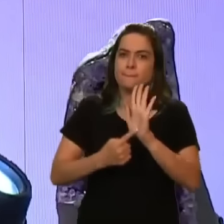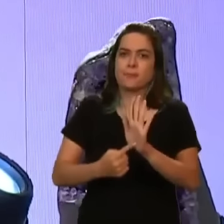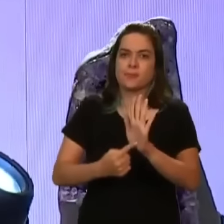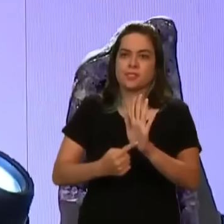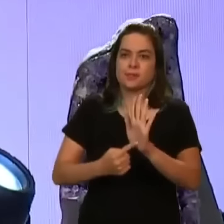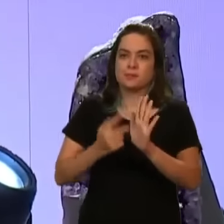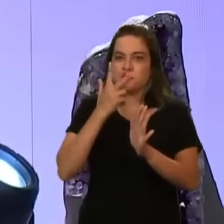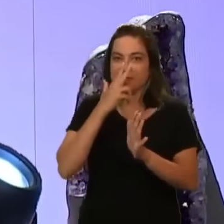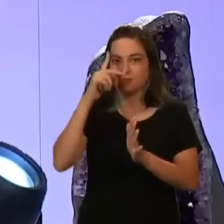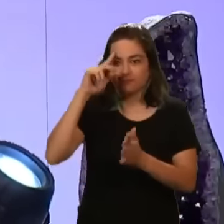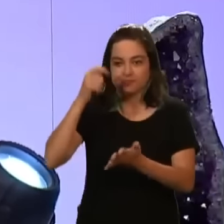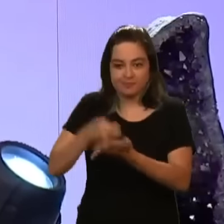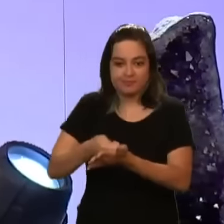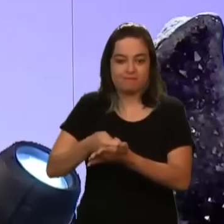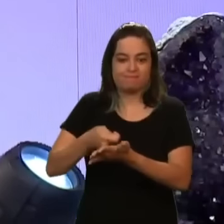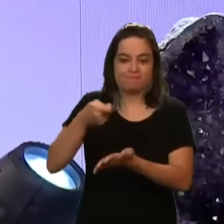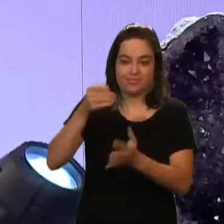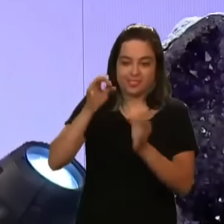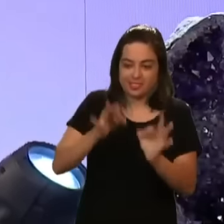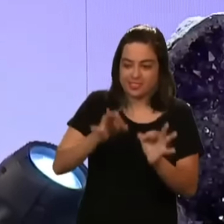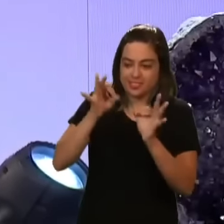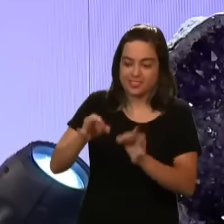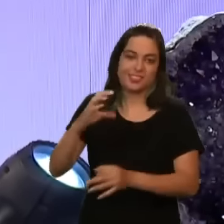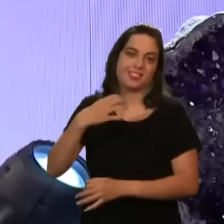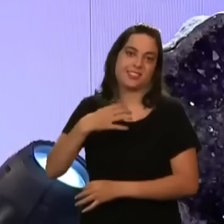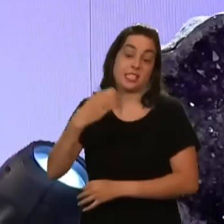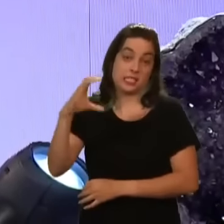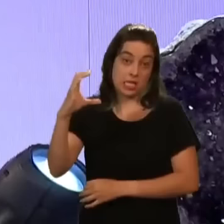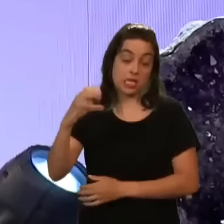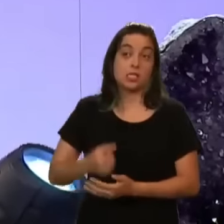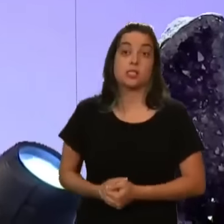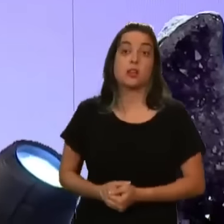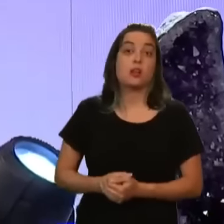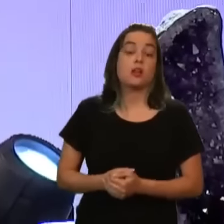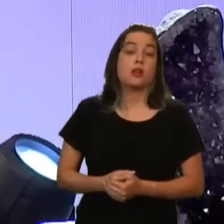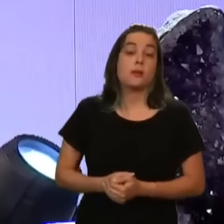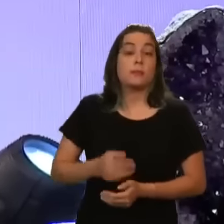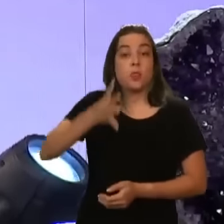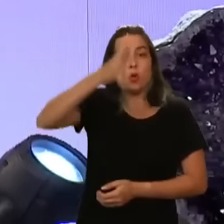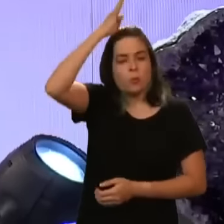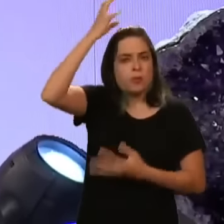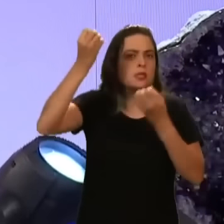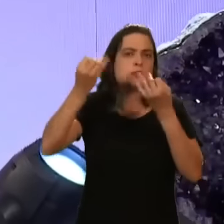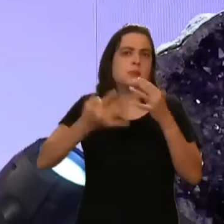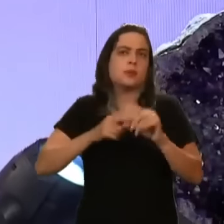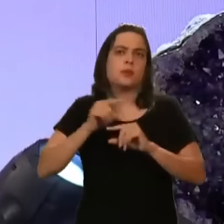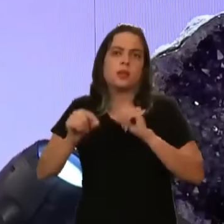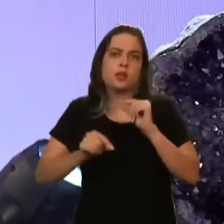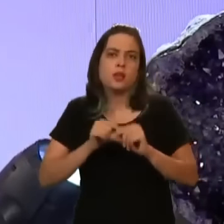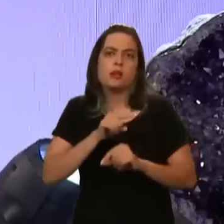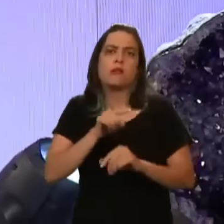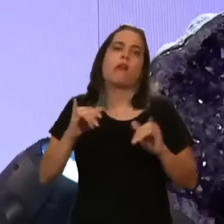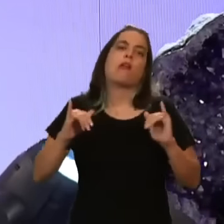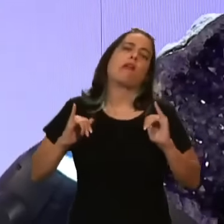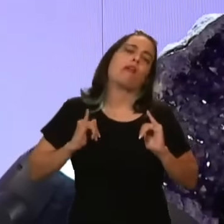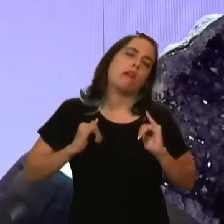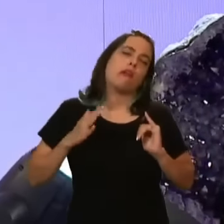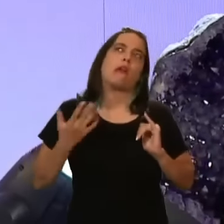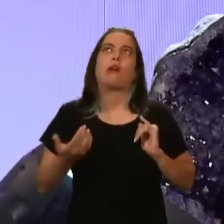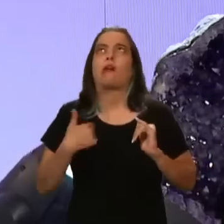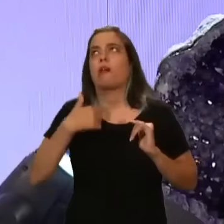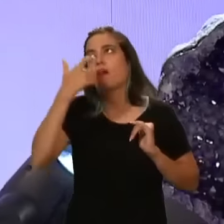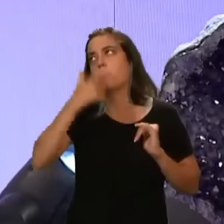ciência. Romanos 12, 2 diz, não é? Não vos conformeis, não fica aí, ó, acomodada. Ah, nasci assim, vou morrer